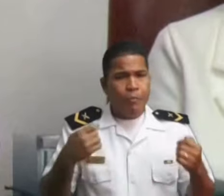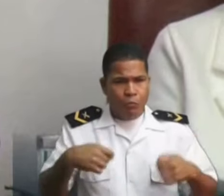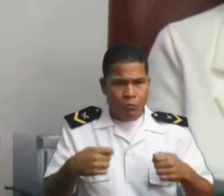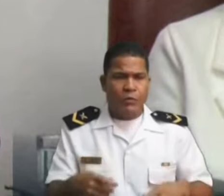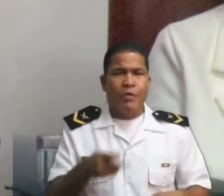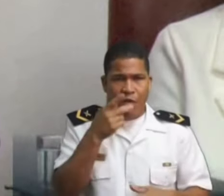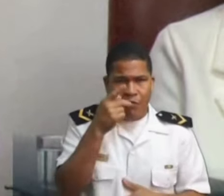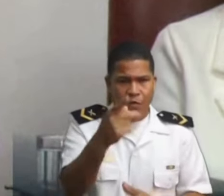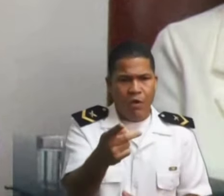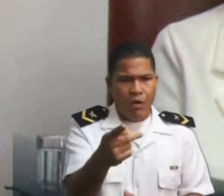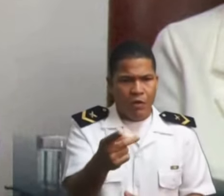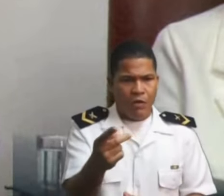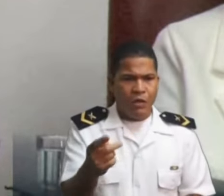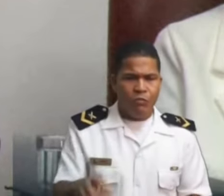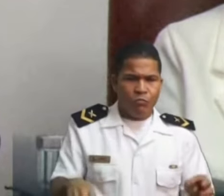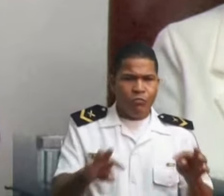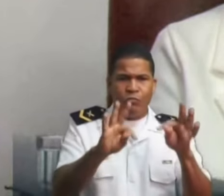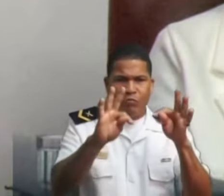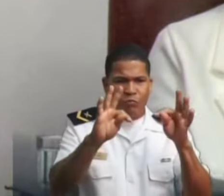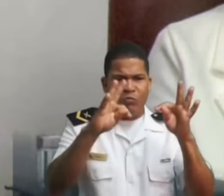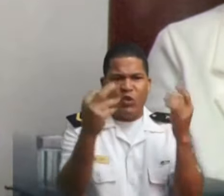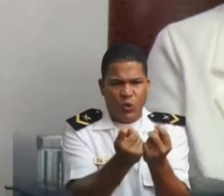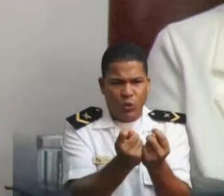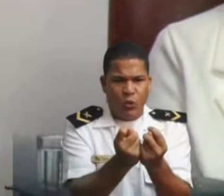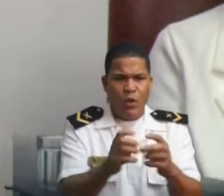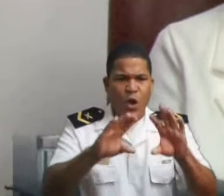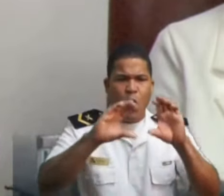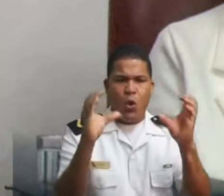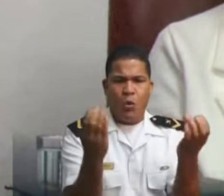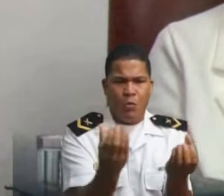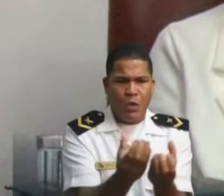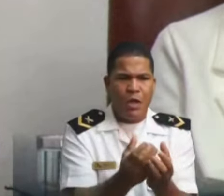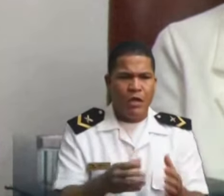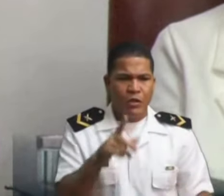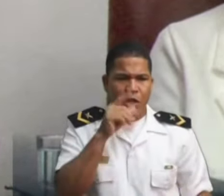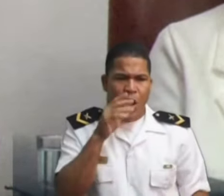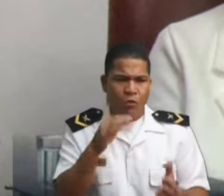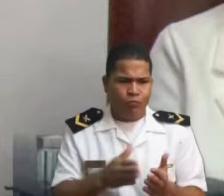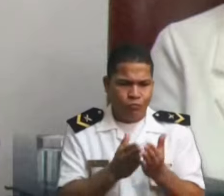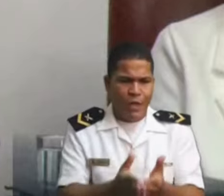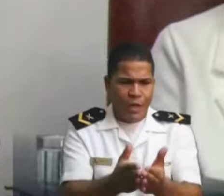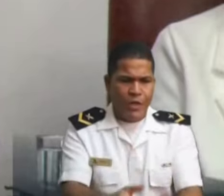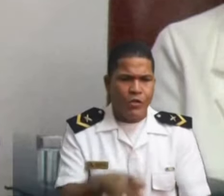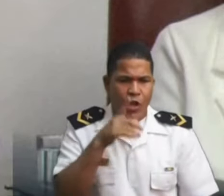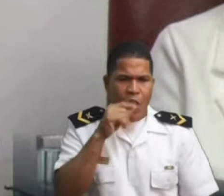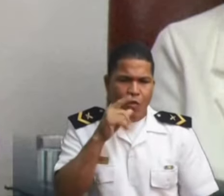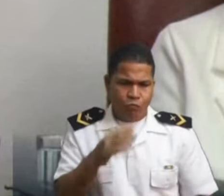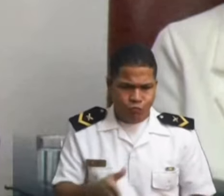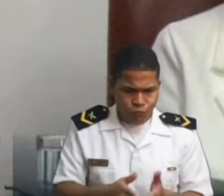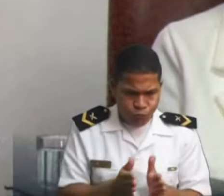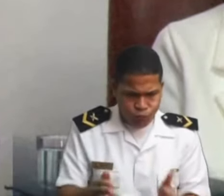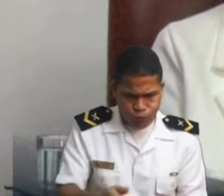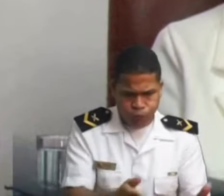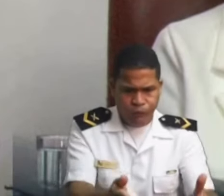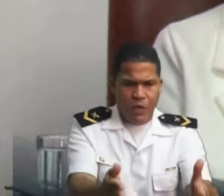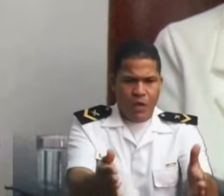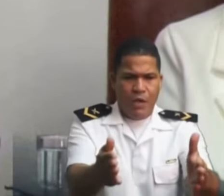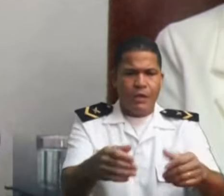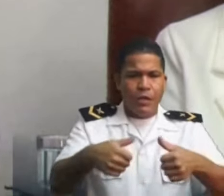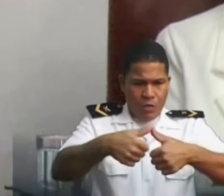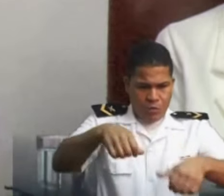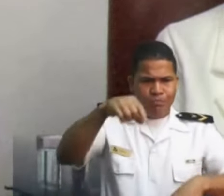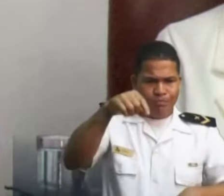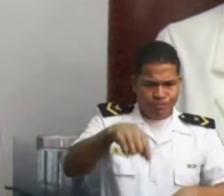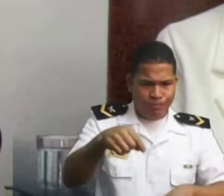também toda a comunidade marítima e fluvial que integram cotidianamente este tribunal